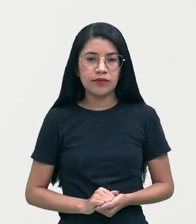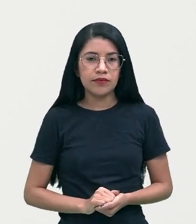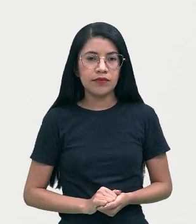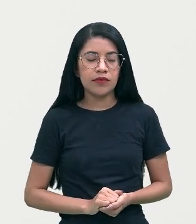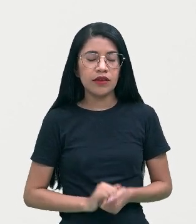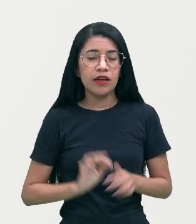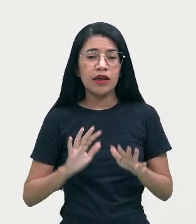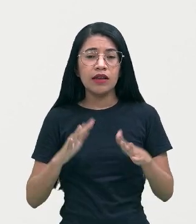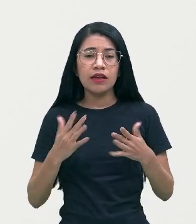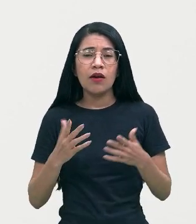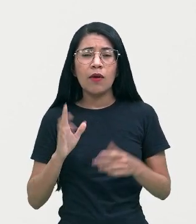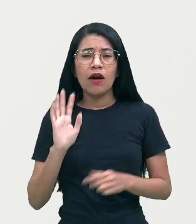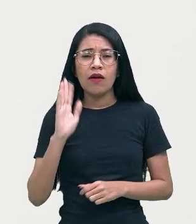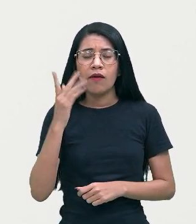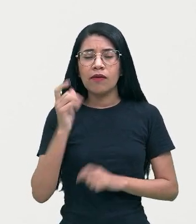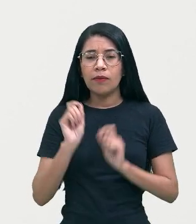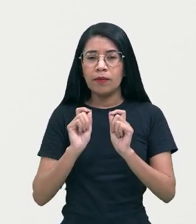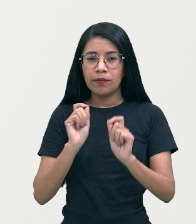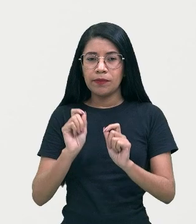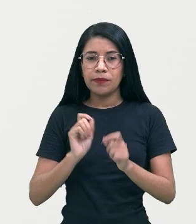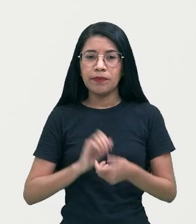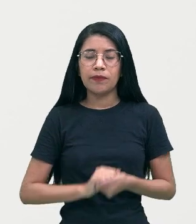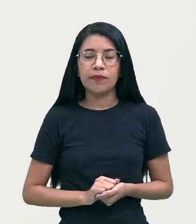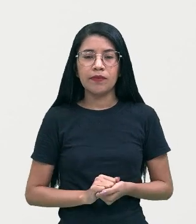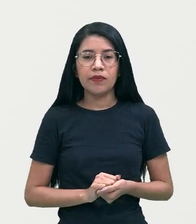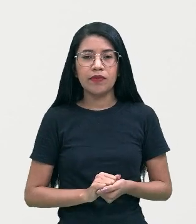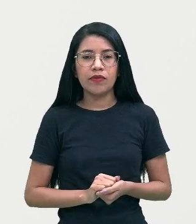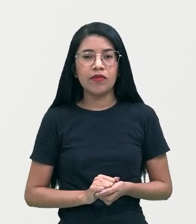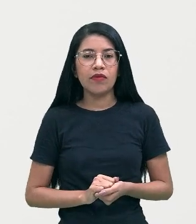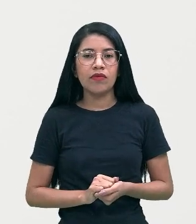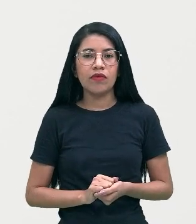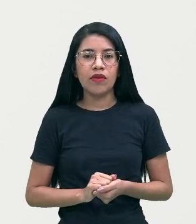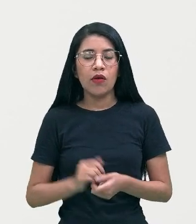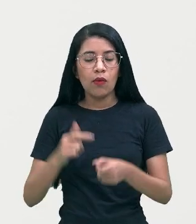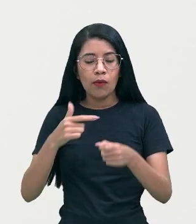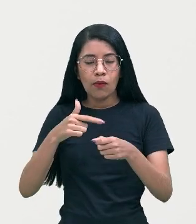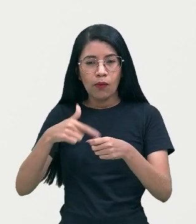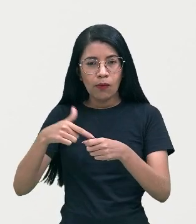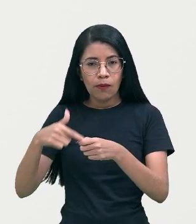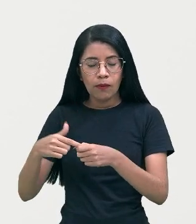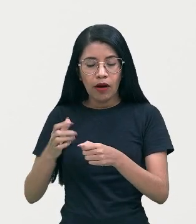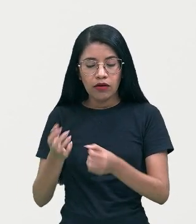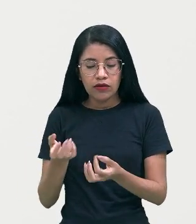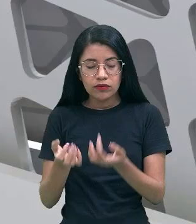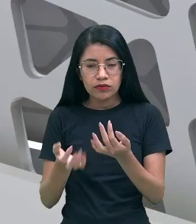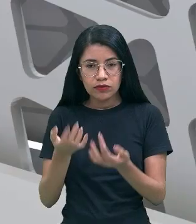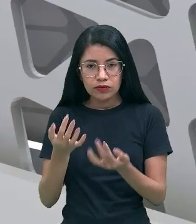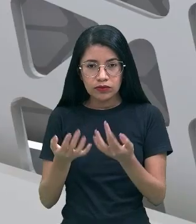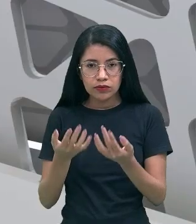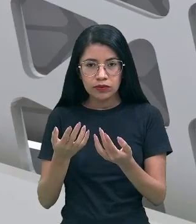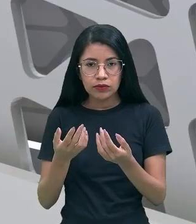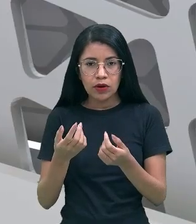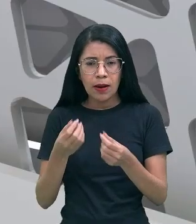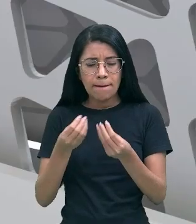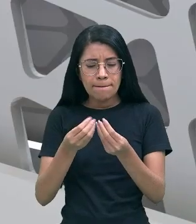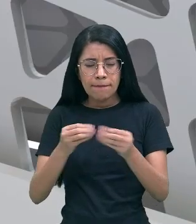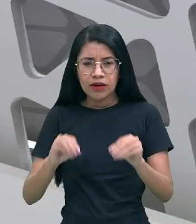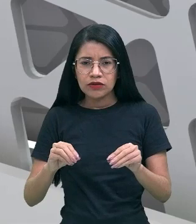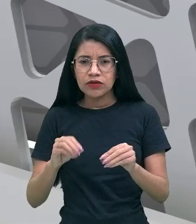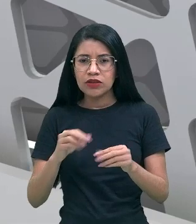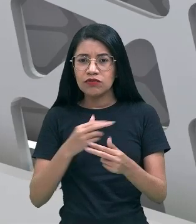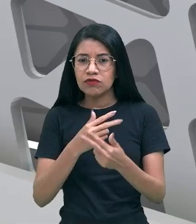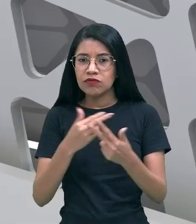que acontece? Quando a gente tem a queima dos combustíveis fósseis, eu tenho prejuízo. Eu